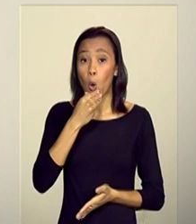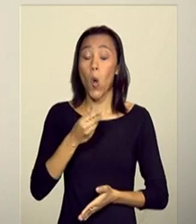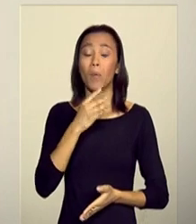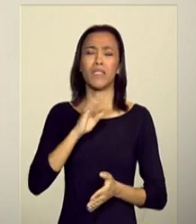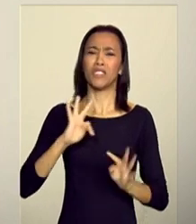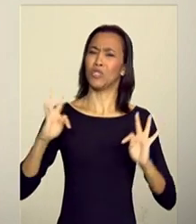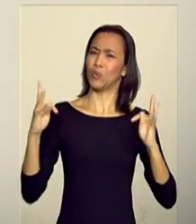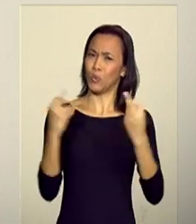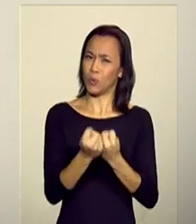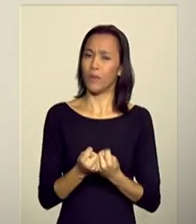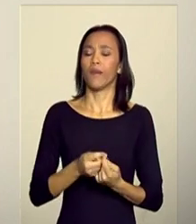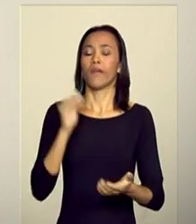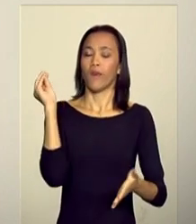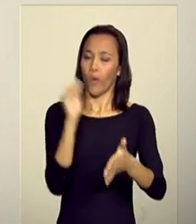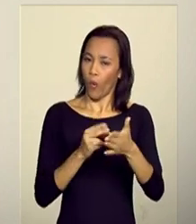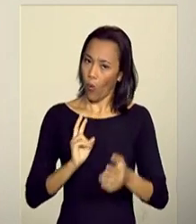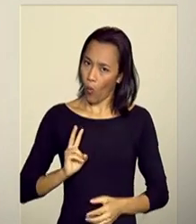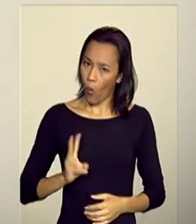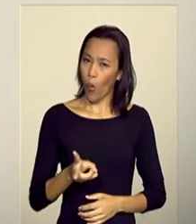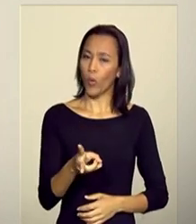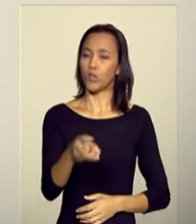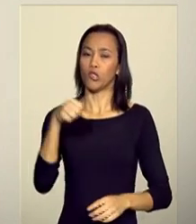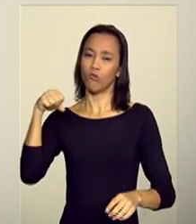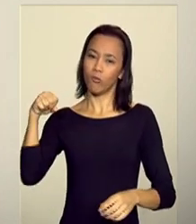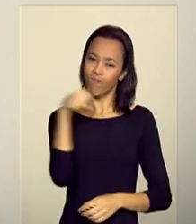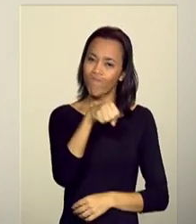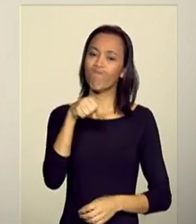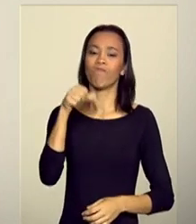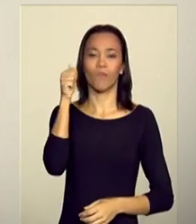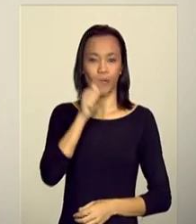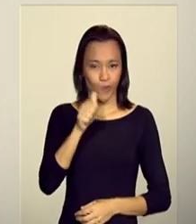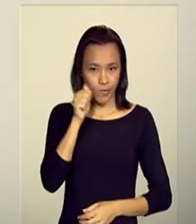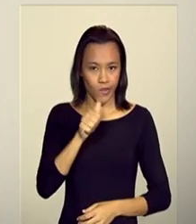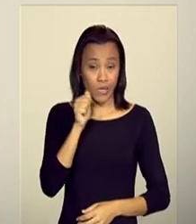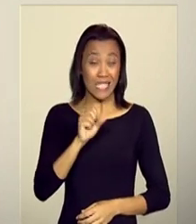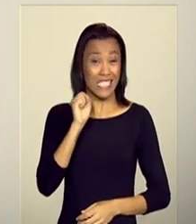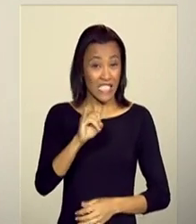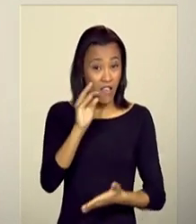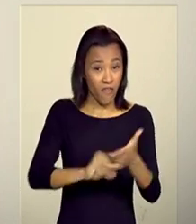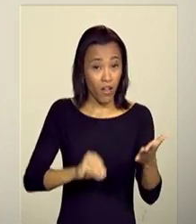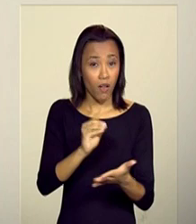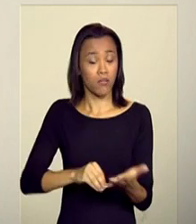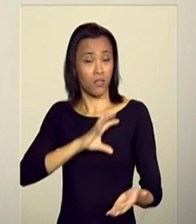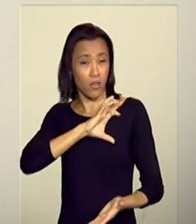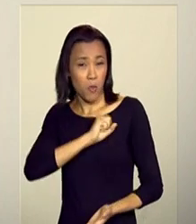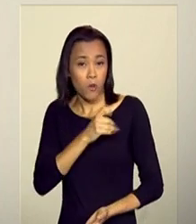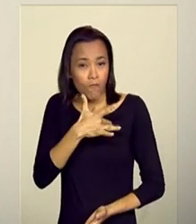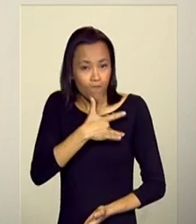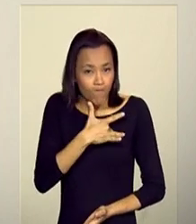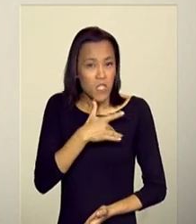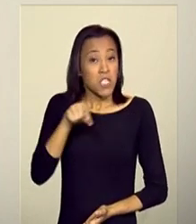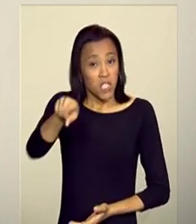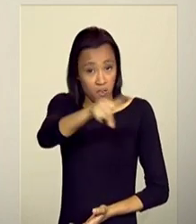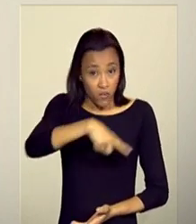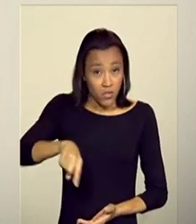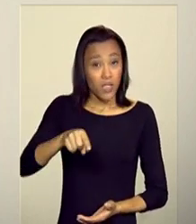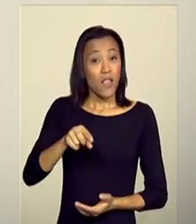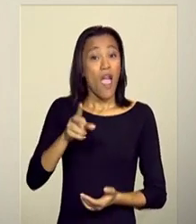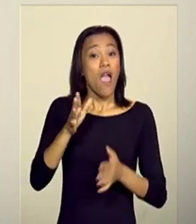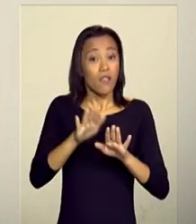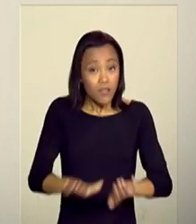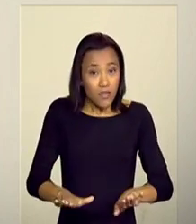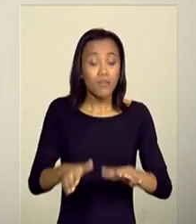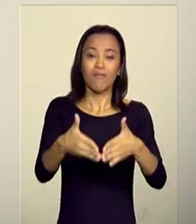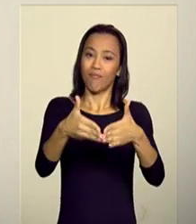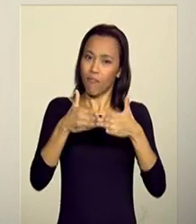que a despeito de tudo ainda insistem em agredir suas mulheres se é por falta de amor e compaixão que vocês agem